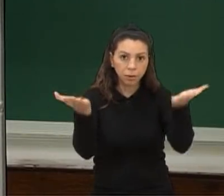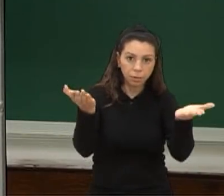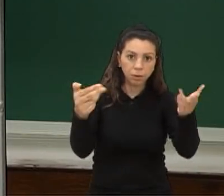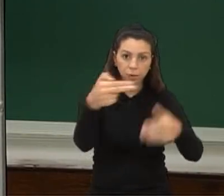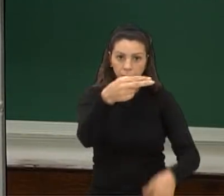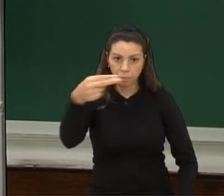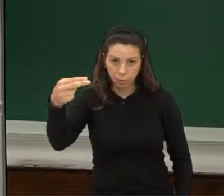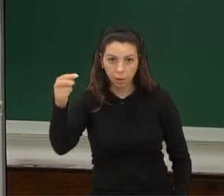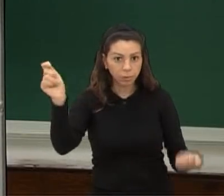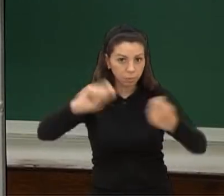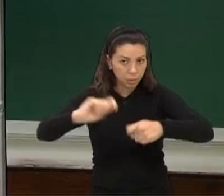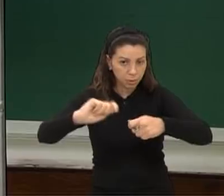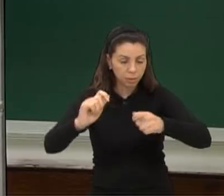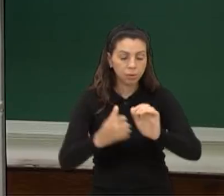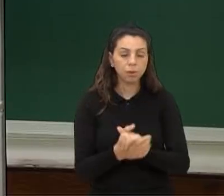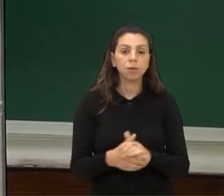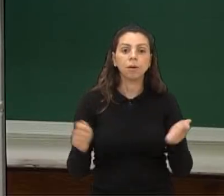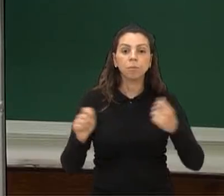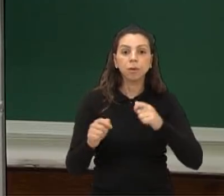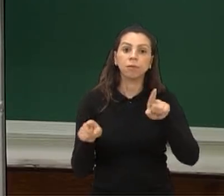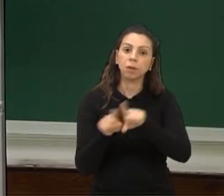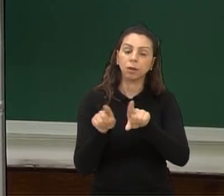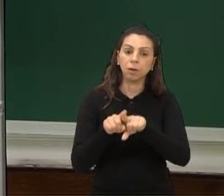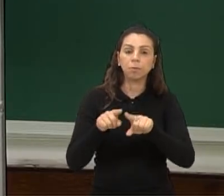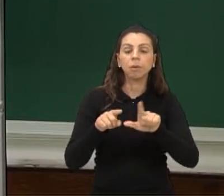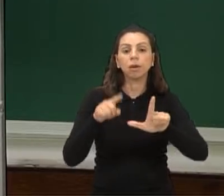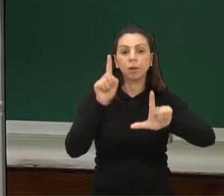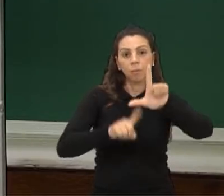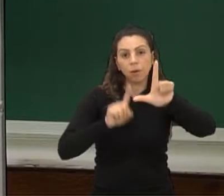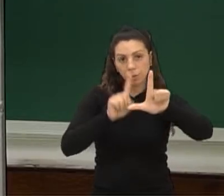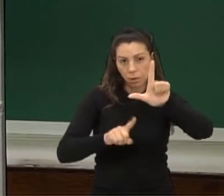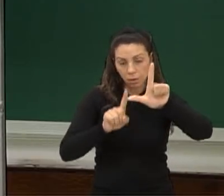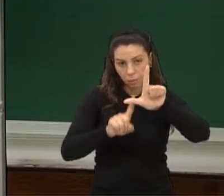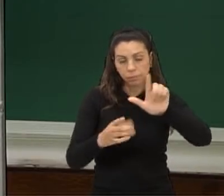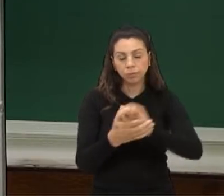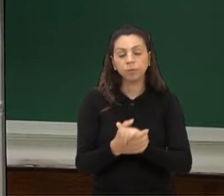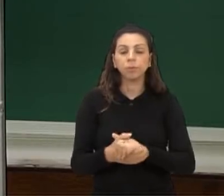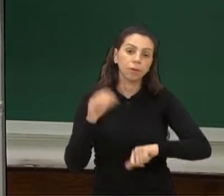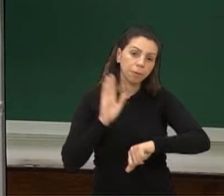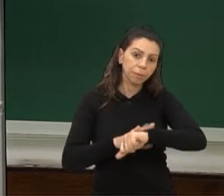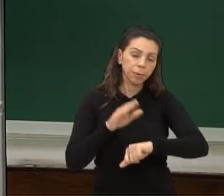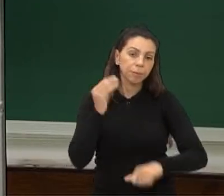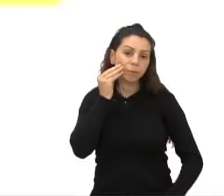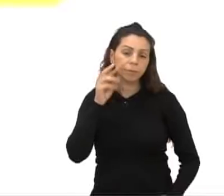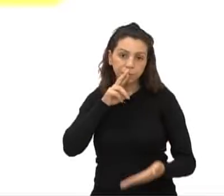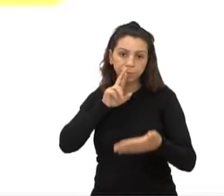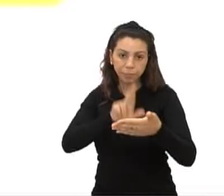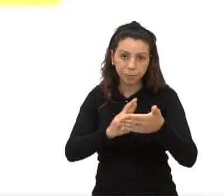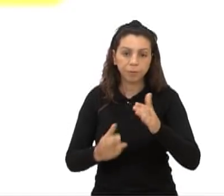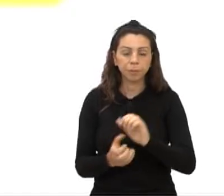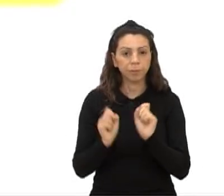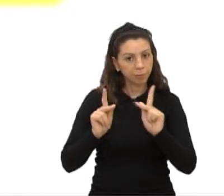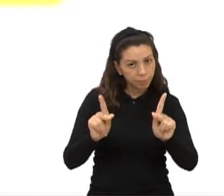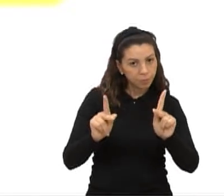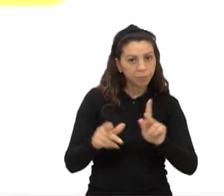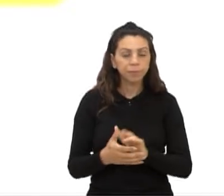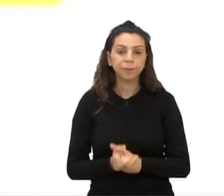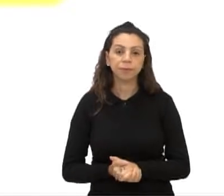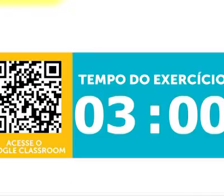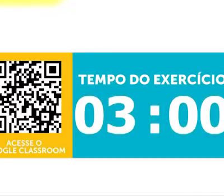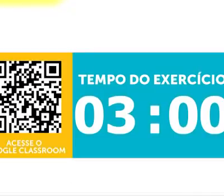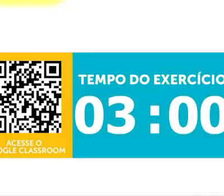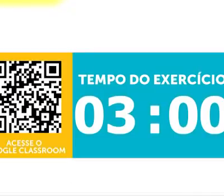dessas opções você acha que representa uma equação com uma incógnita? Lembra que para ser equação,